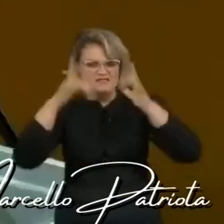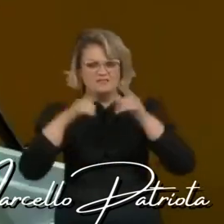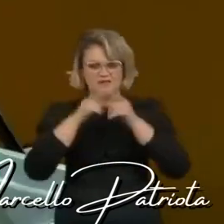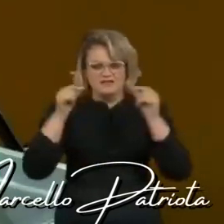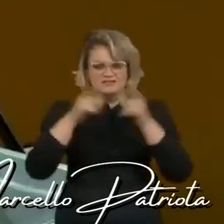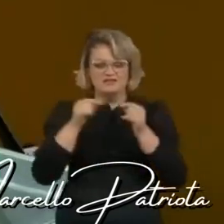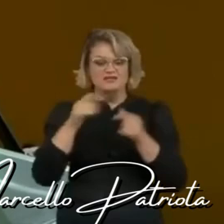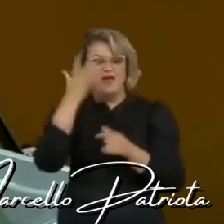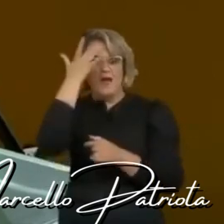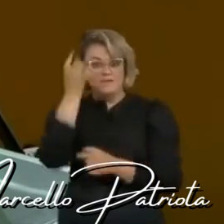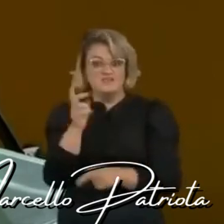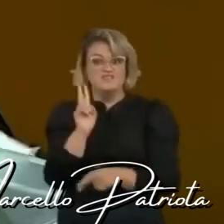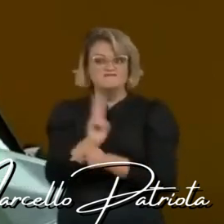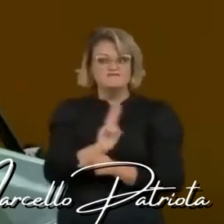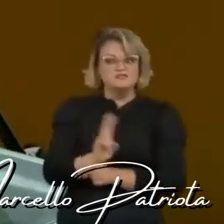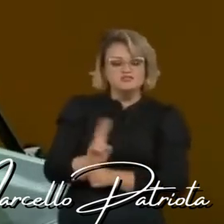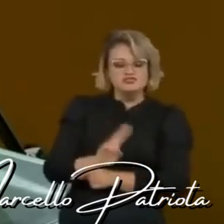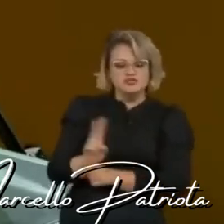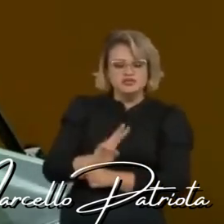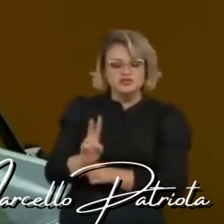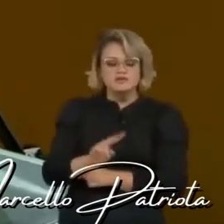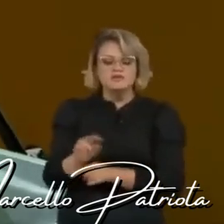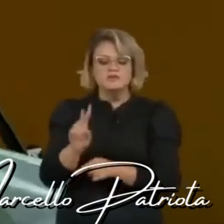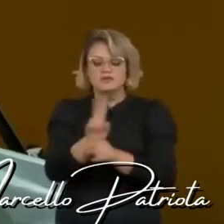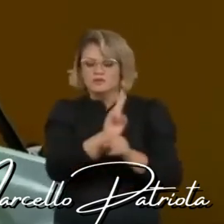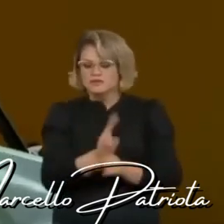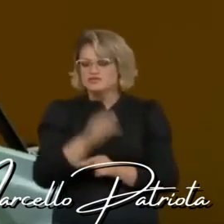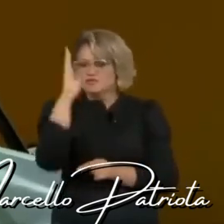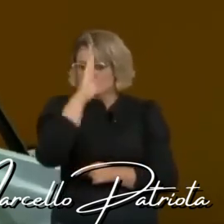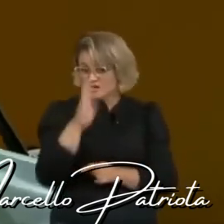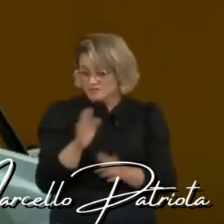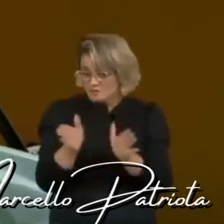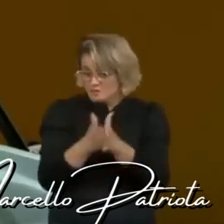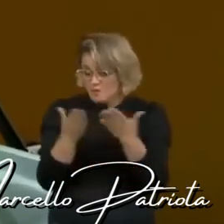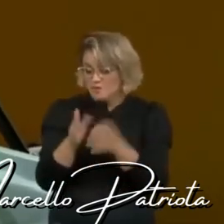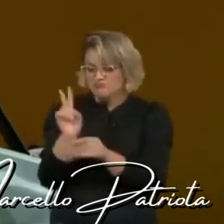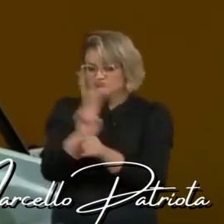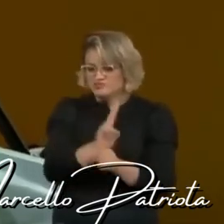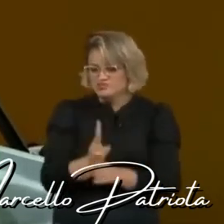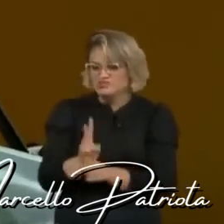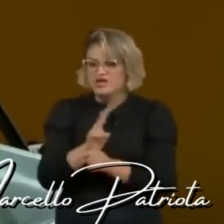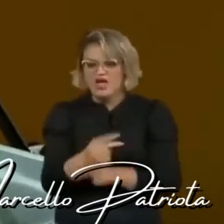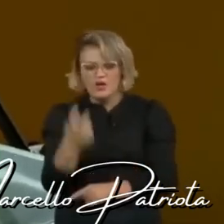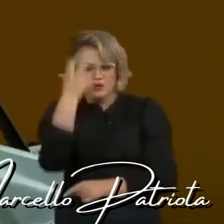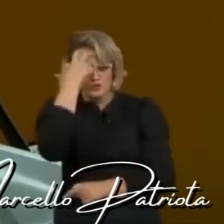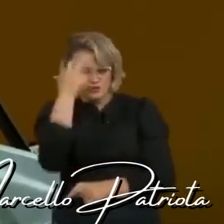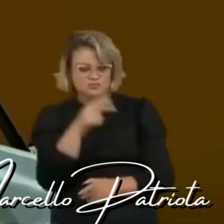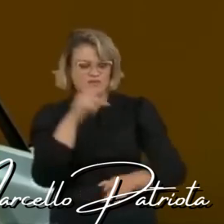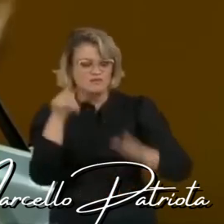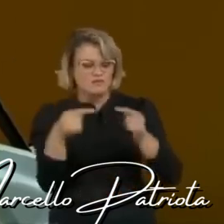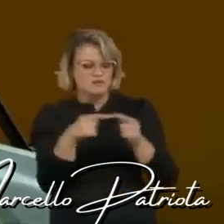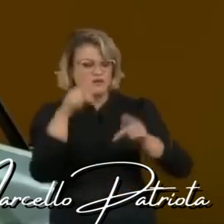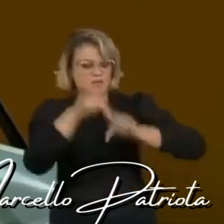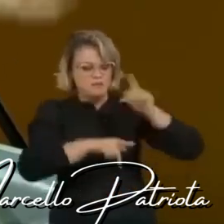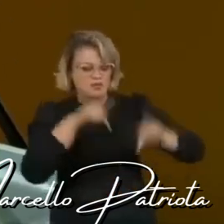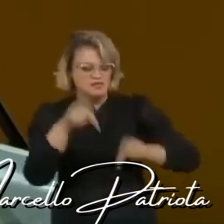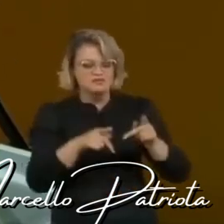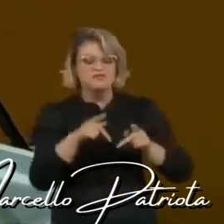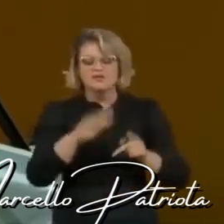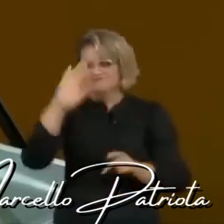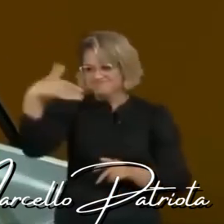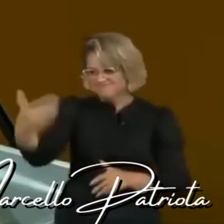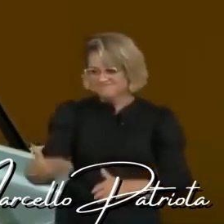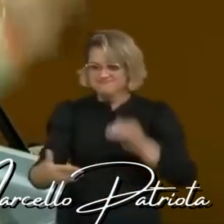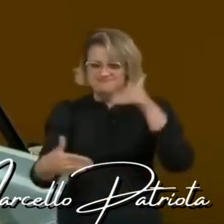é vigília, guardando o Brasil mais pobre. É cultura popular, saudando